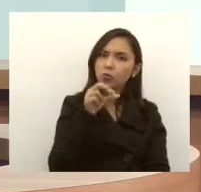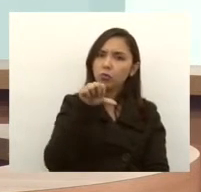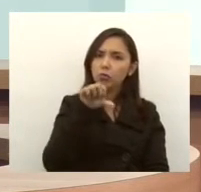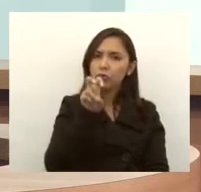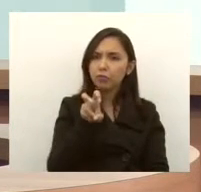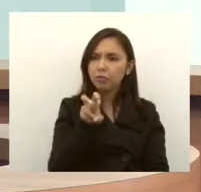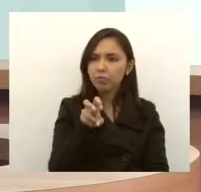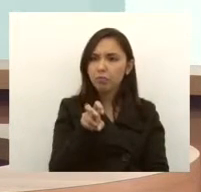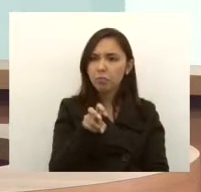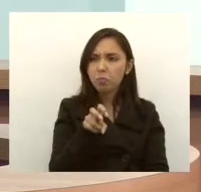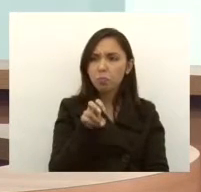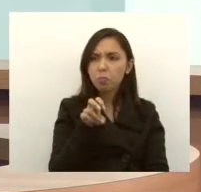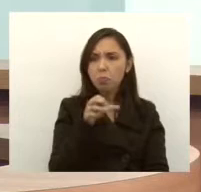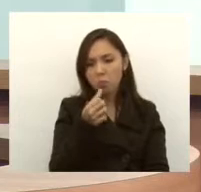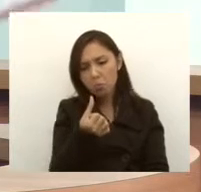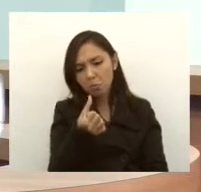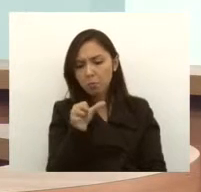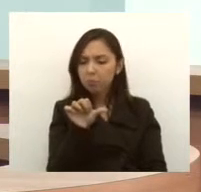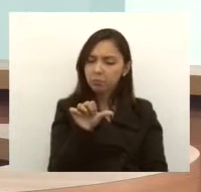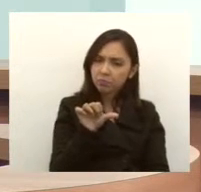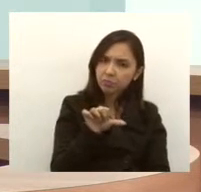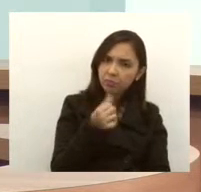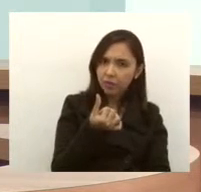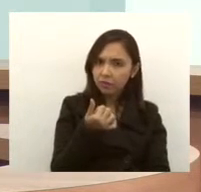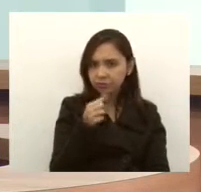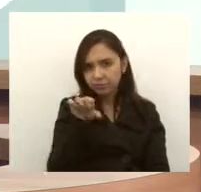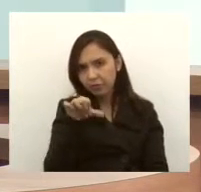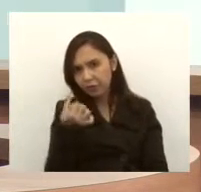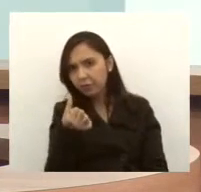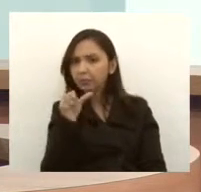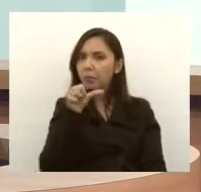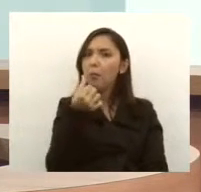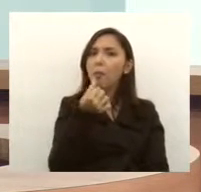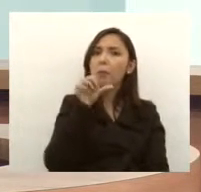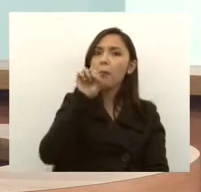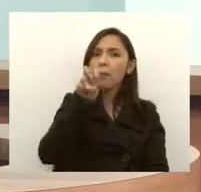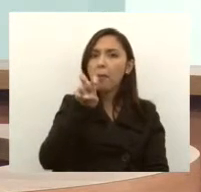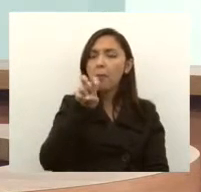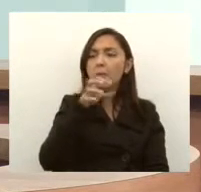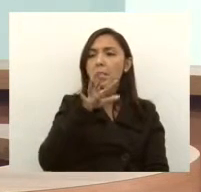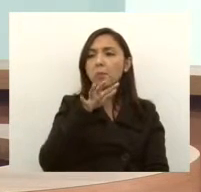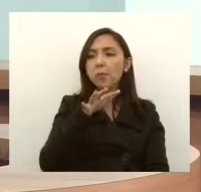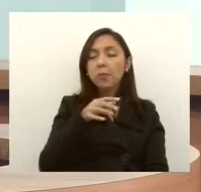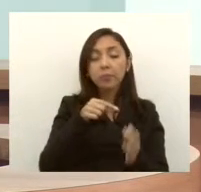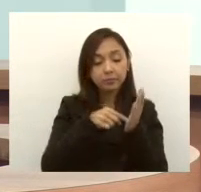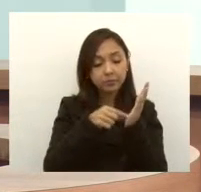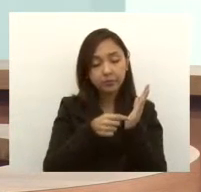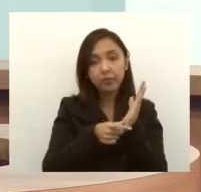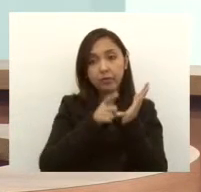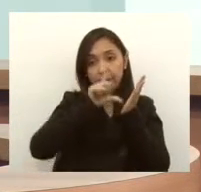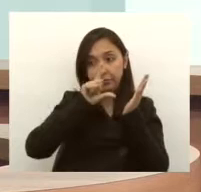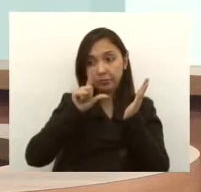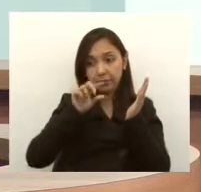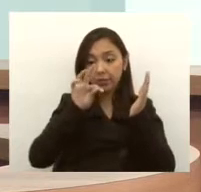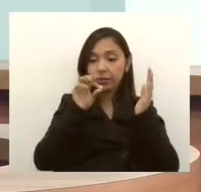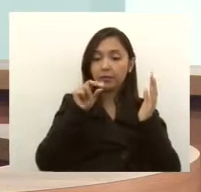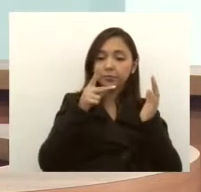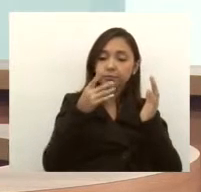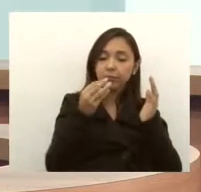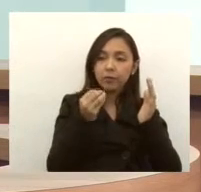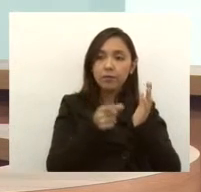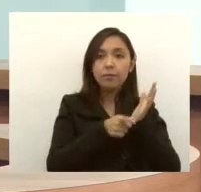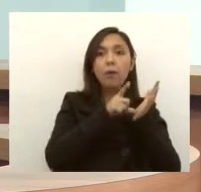engano, 96 ou 95, se eu não me engano. E antes desse item do nobre vereador Toninho